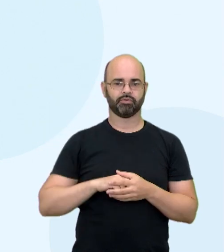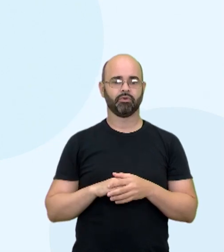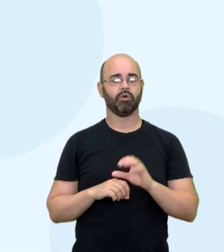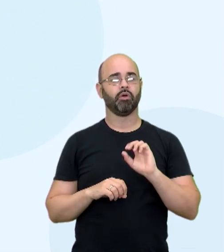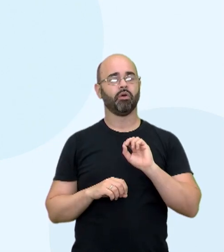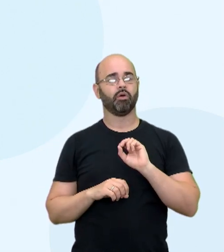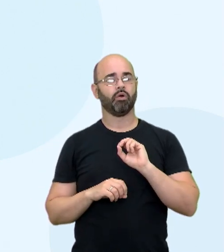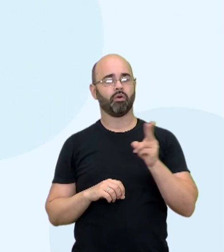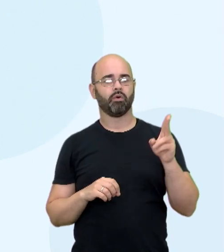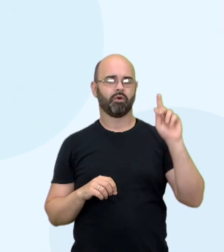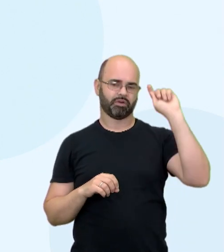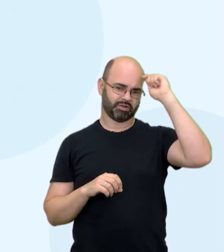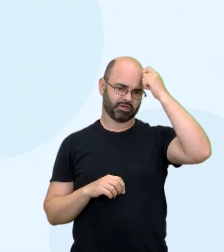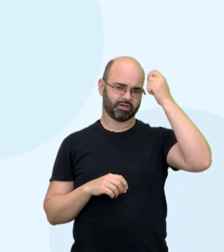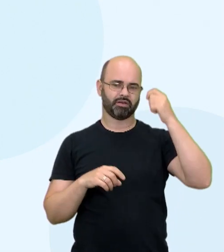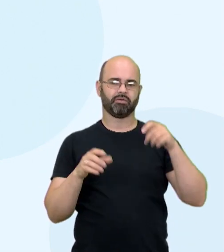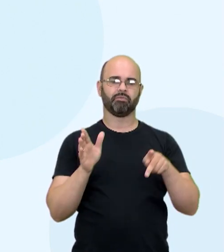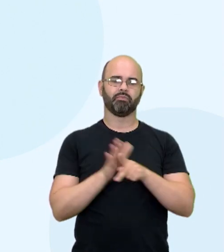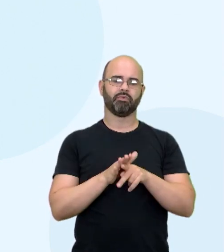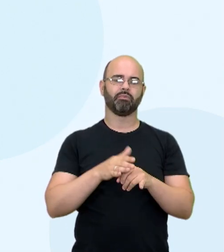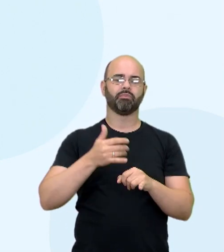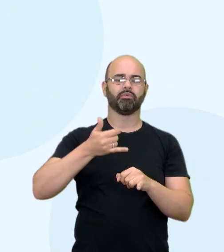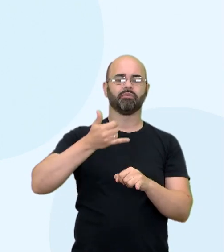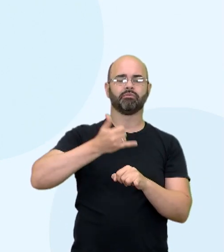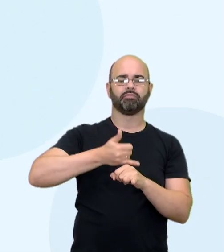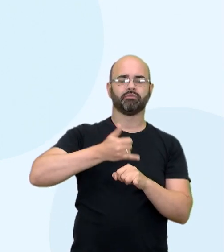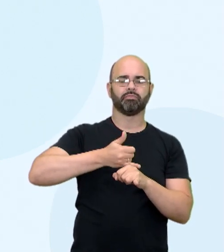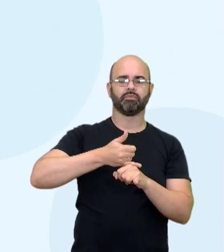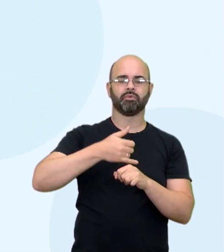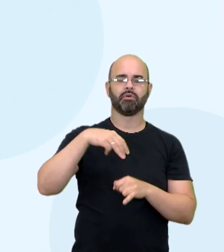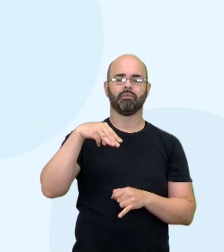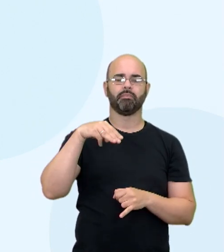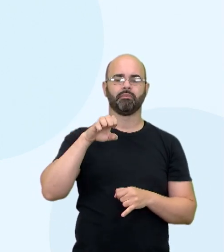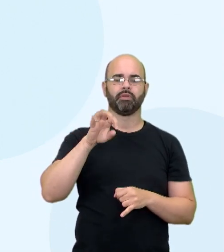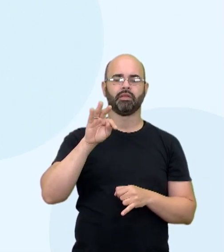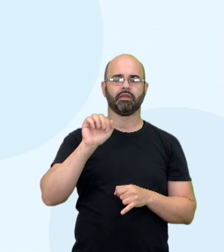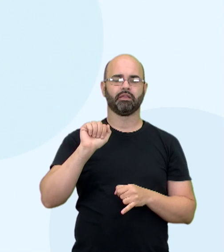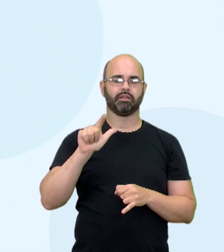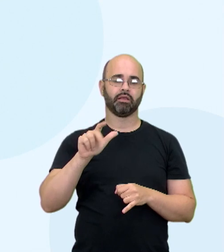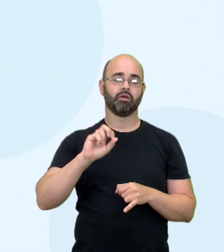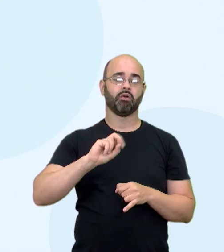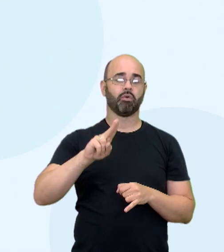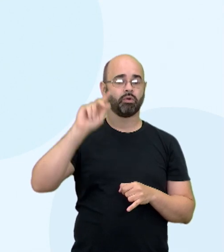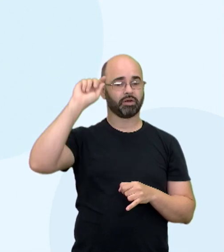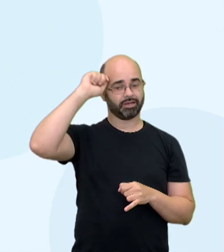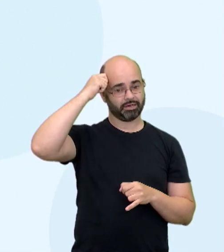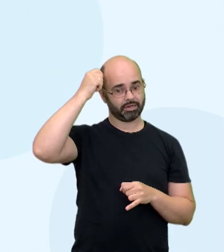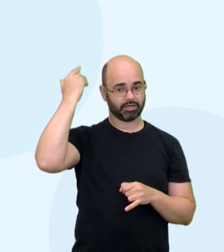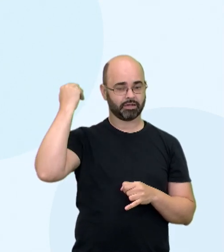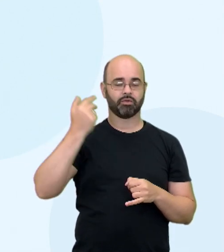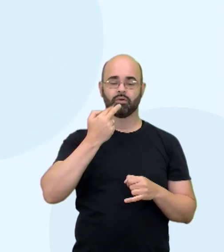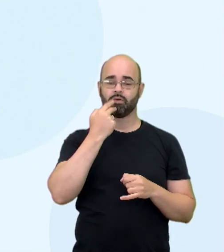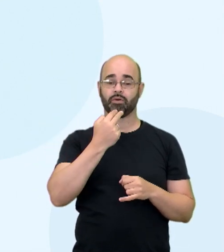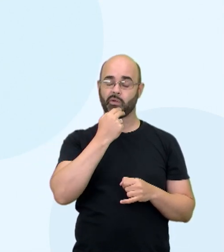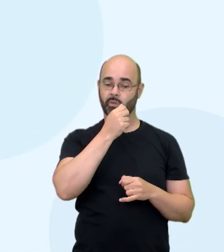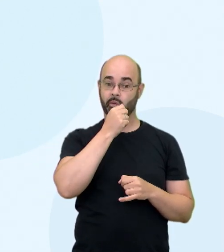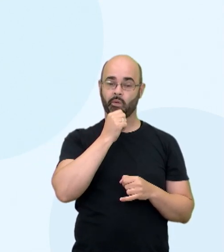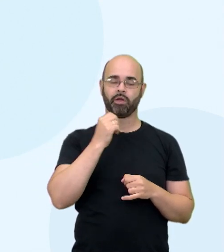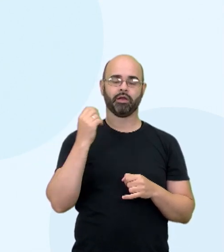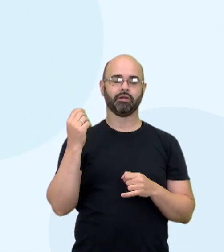da oxidação dos metais, ou ao negro que era uma cor sagrada dos sacerdotes egípcios